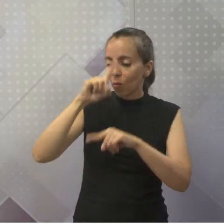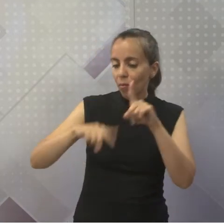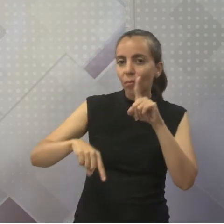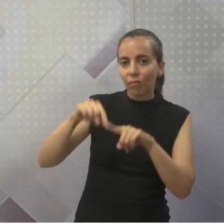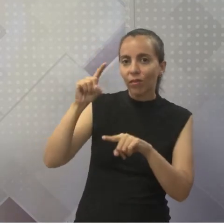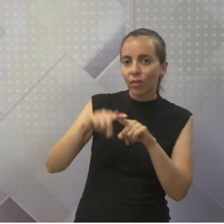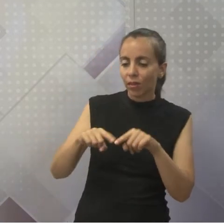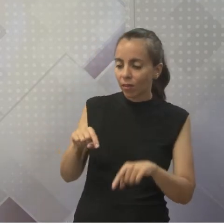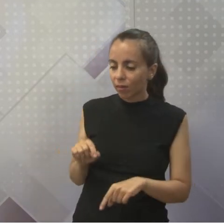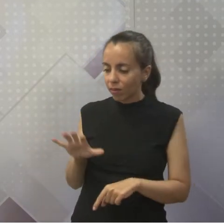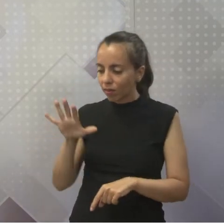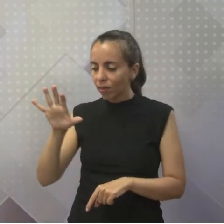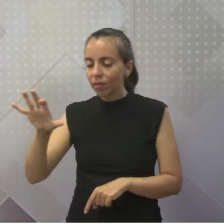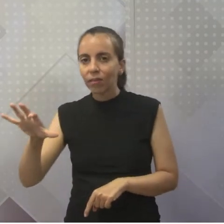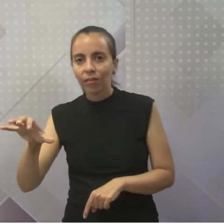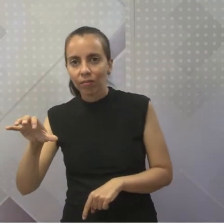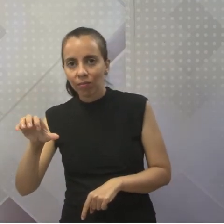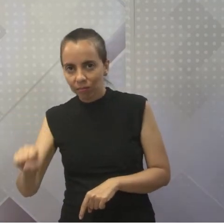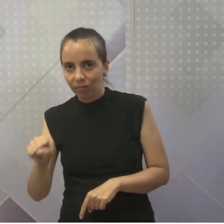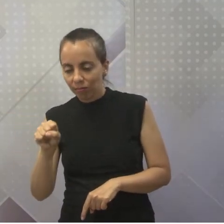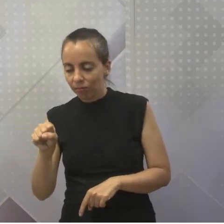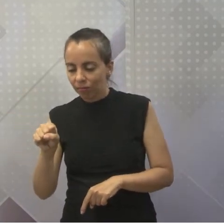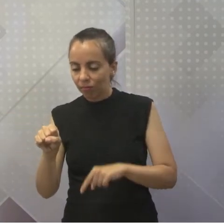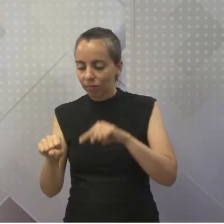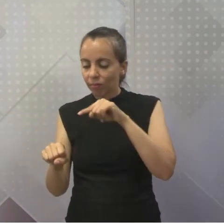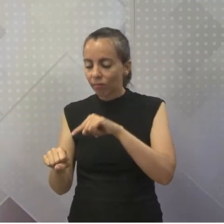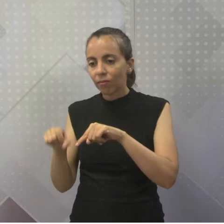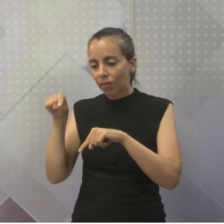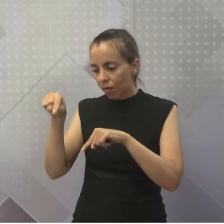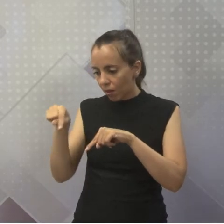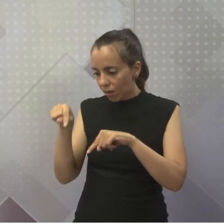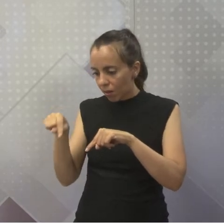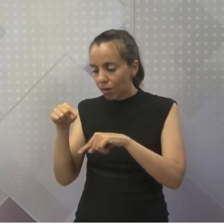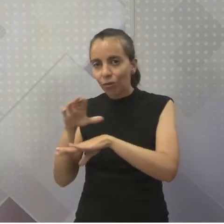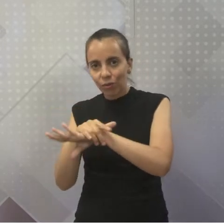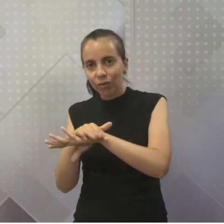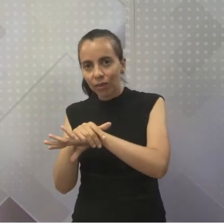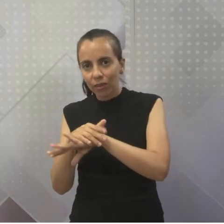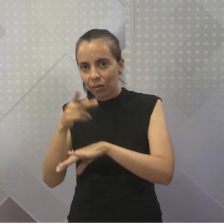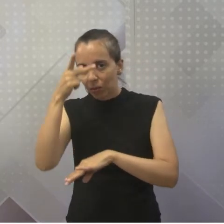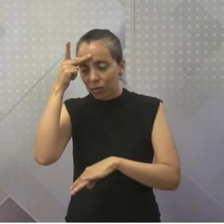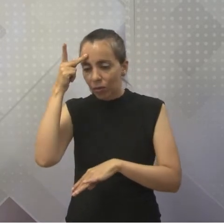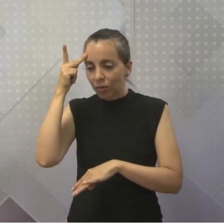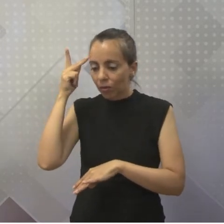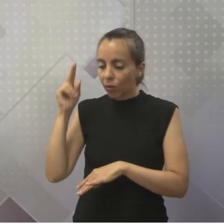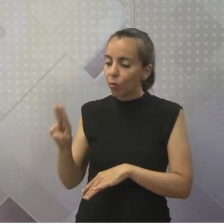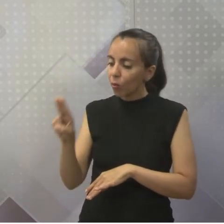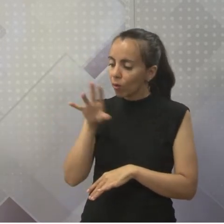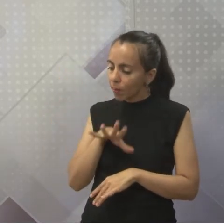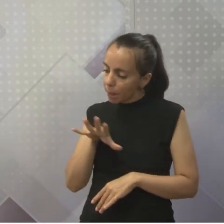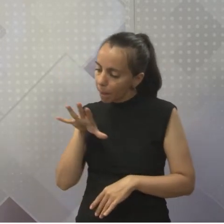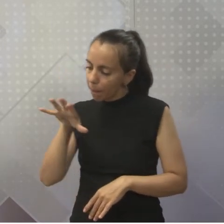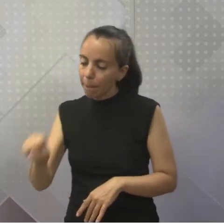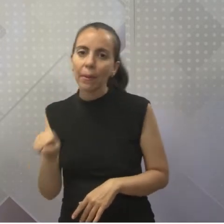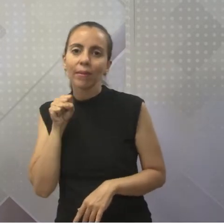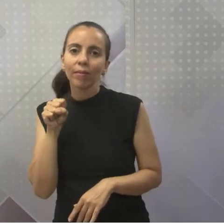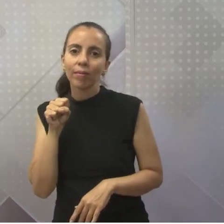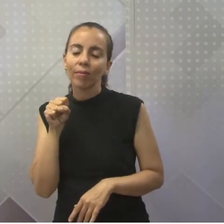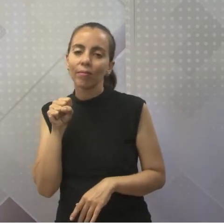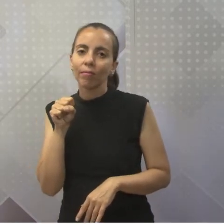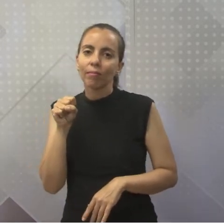objeto e nesse objeto fica lá o agente causador da doença. Quando outra pessoa utilizar esse mesmo